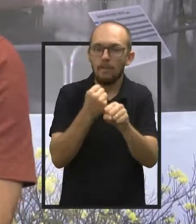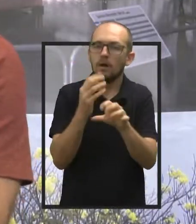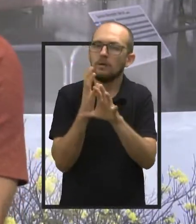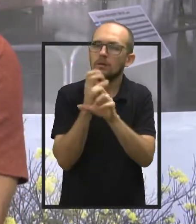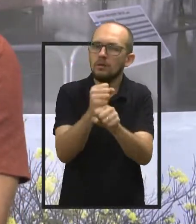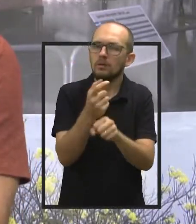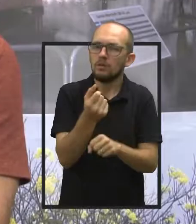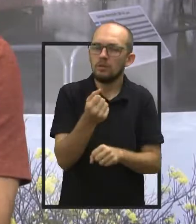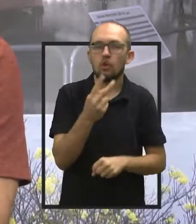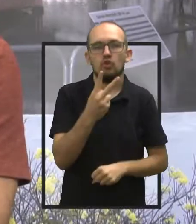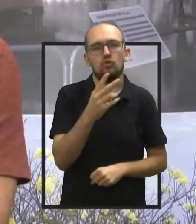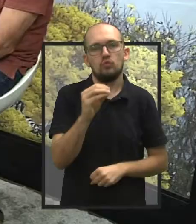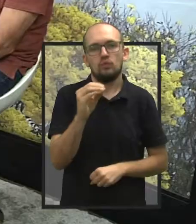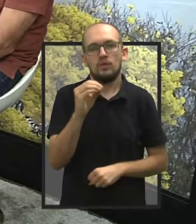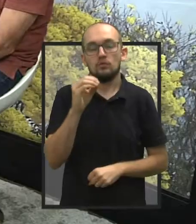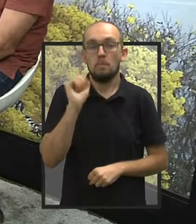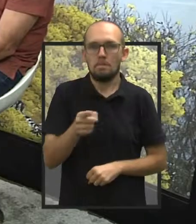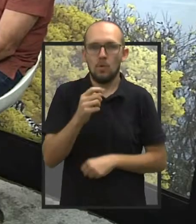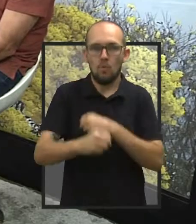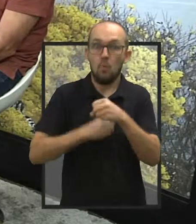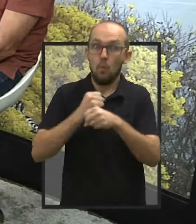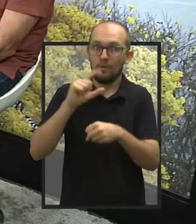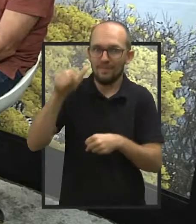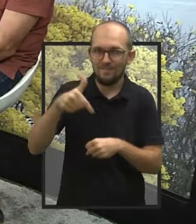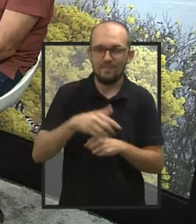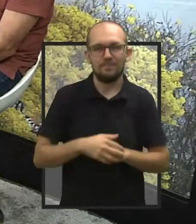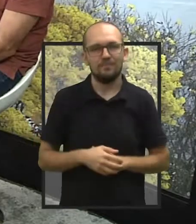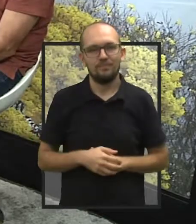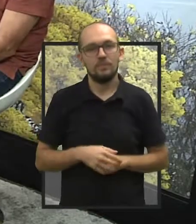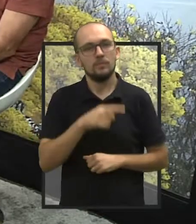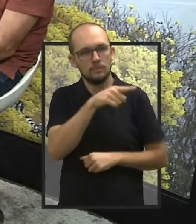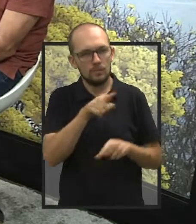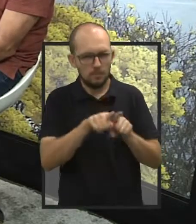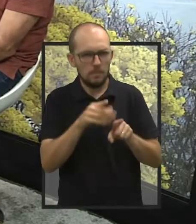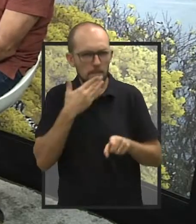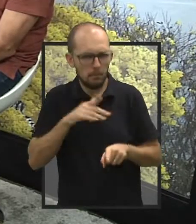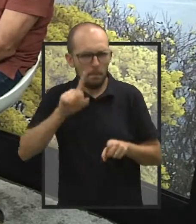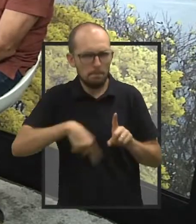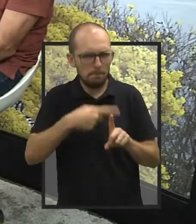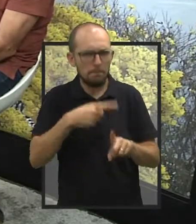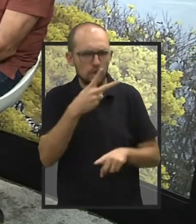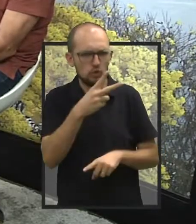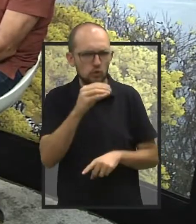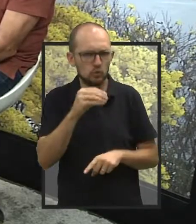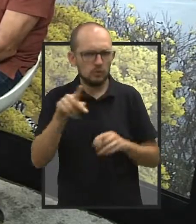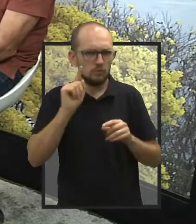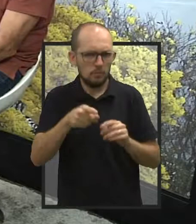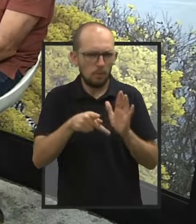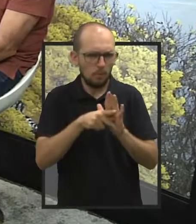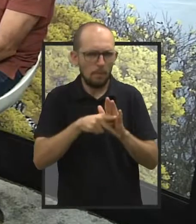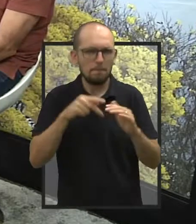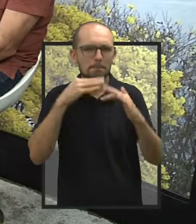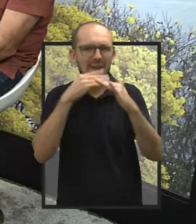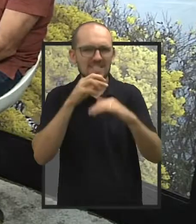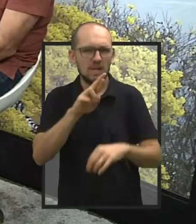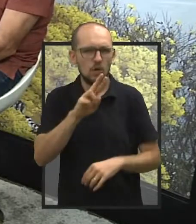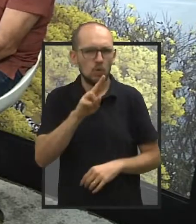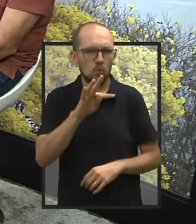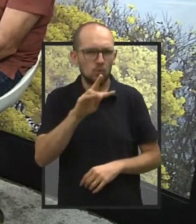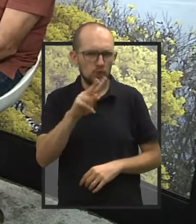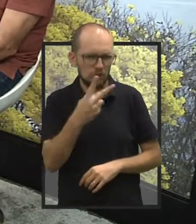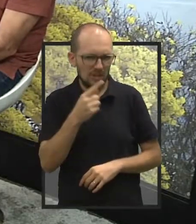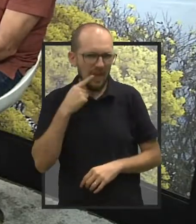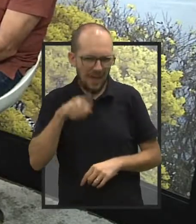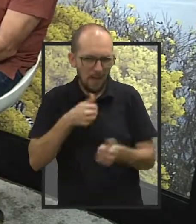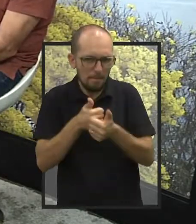para fazer a reforma. O senhor também pediu a reserva de mais 200 mil para a Praça Ruth Leonelli Maza. É na mesma região ou